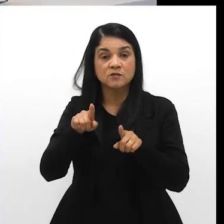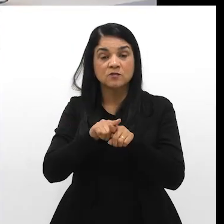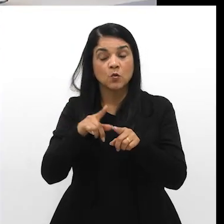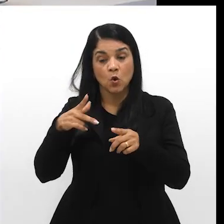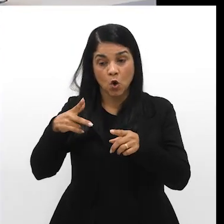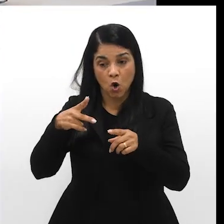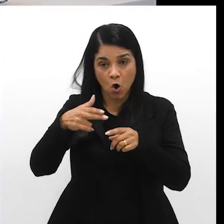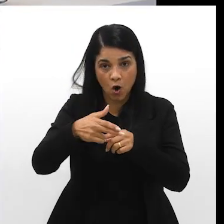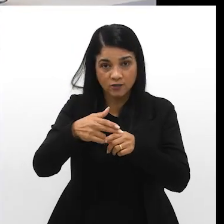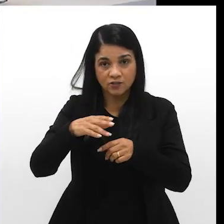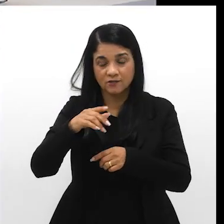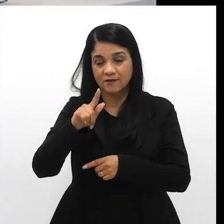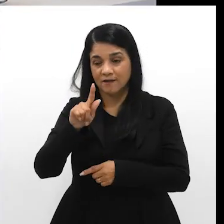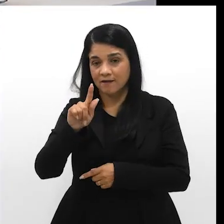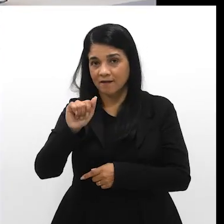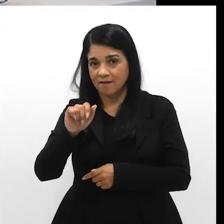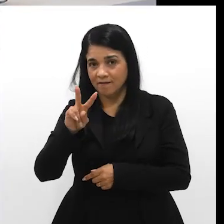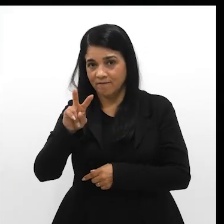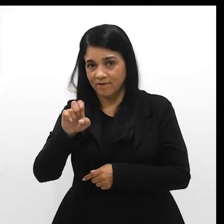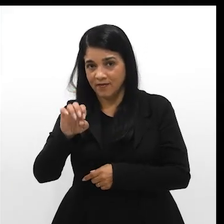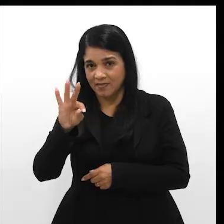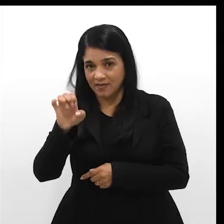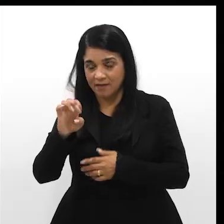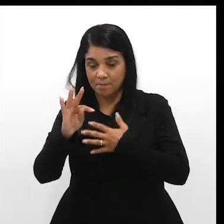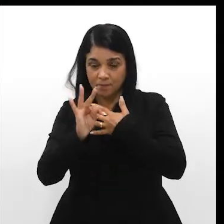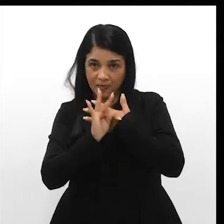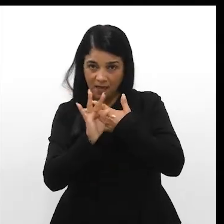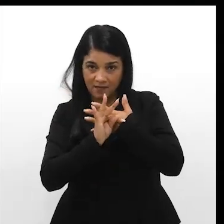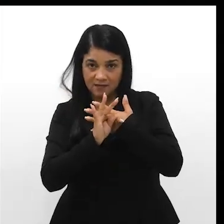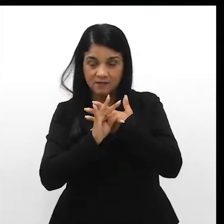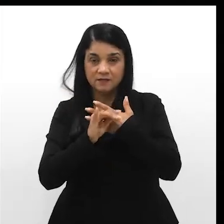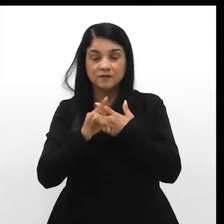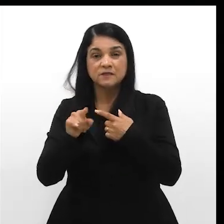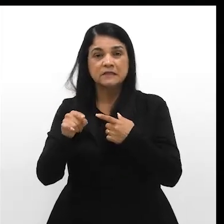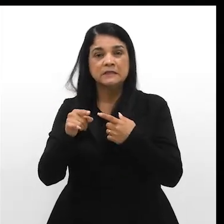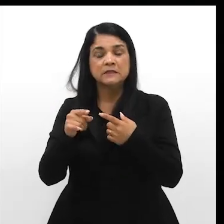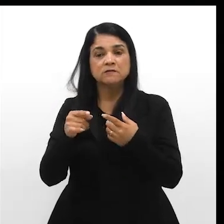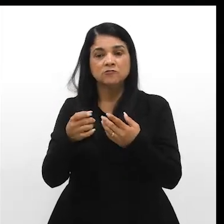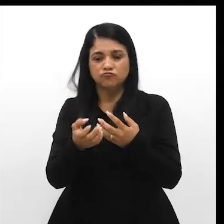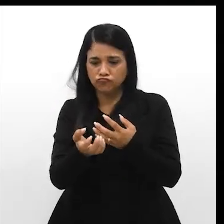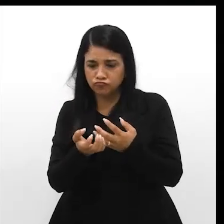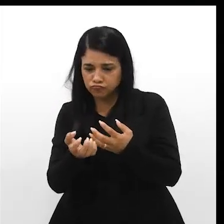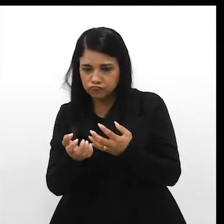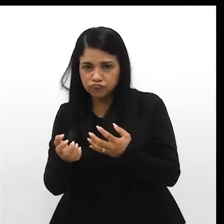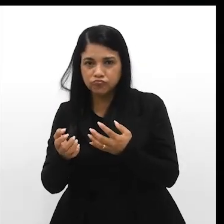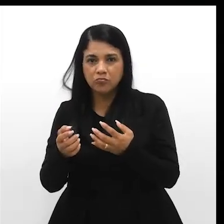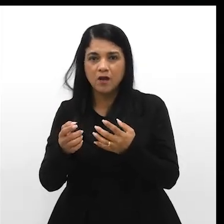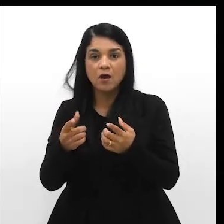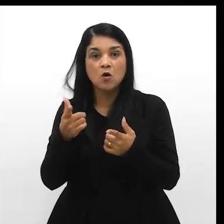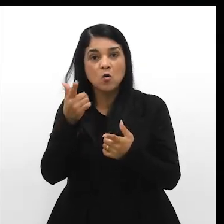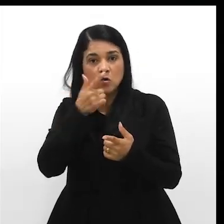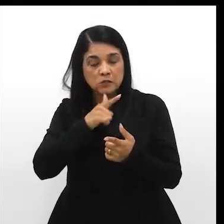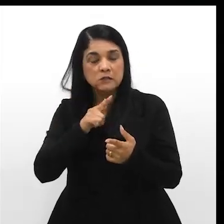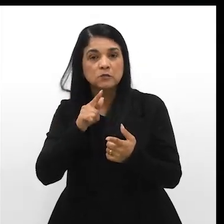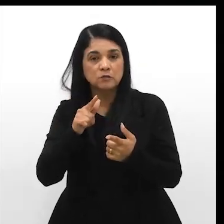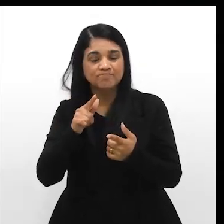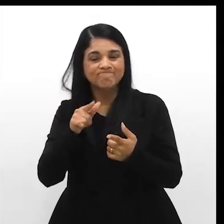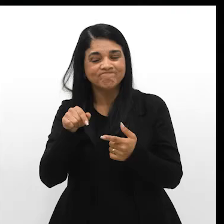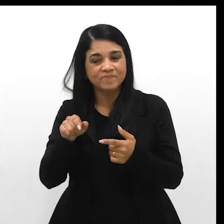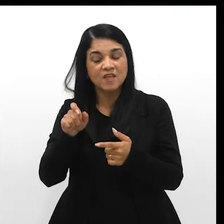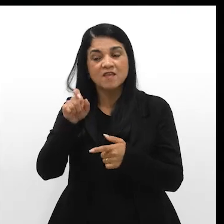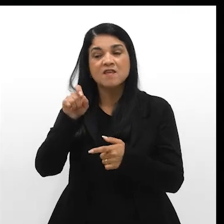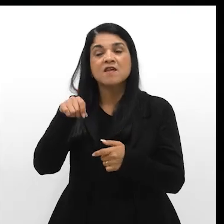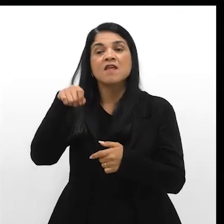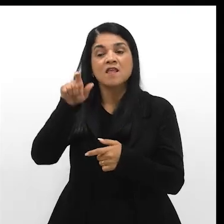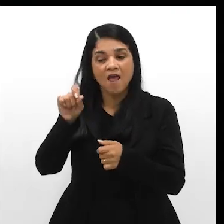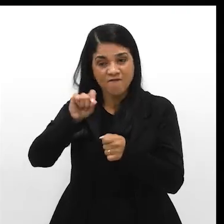gaveta não. O corte gaveta alguém trouxe, né? Porque era o perfil e tirava algumas gavetas. Se perdeu